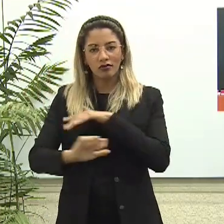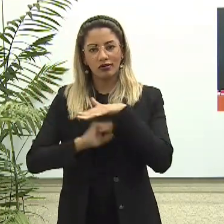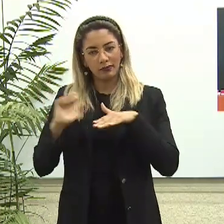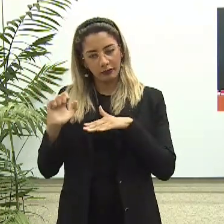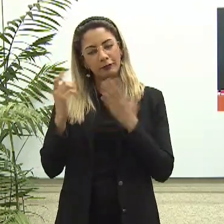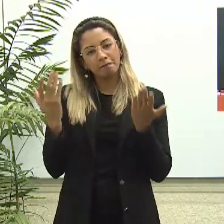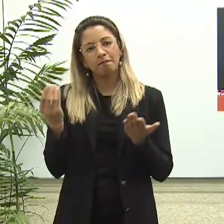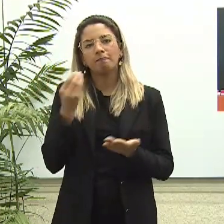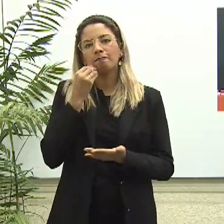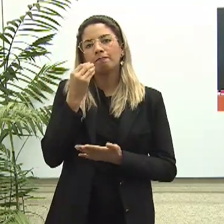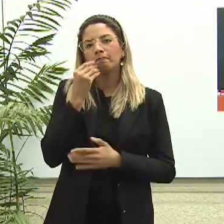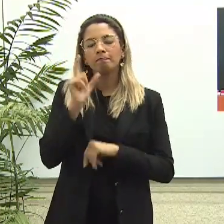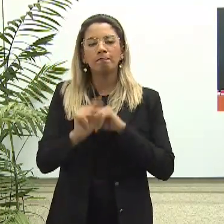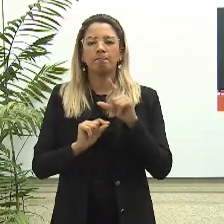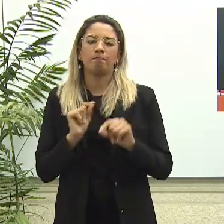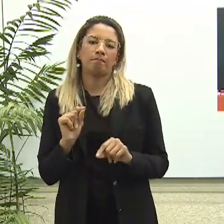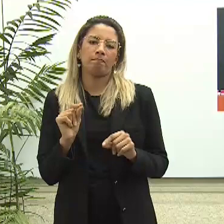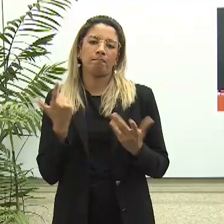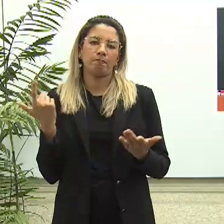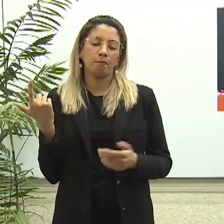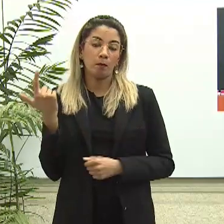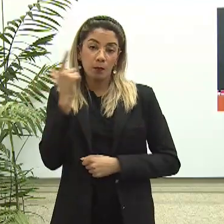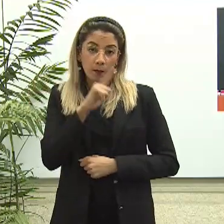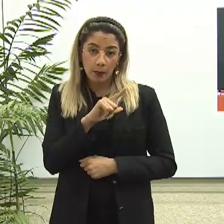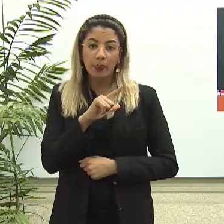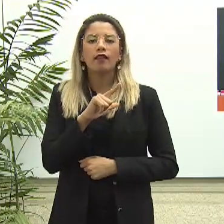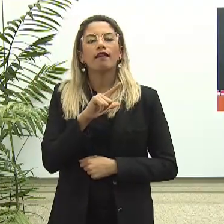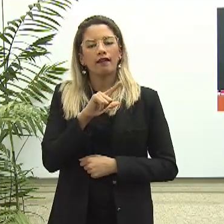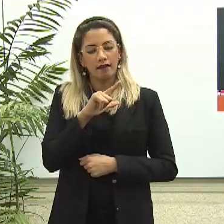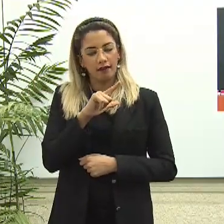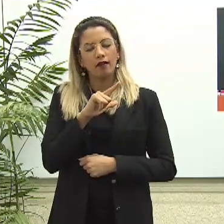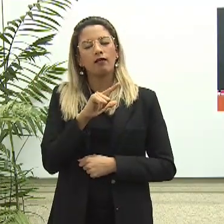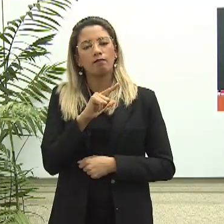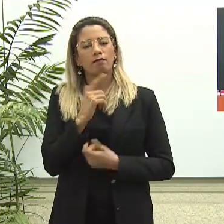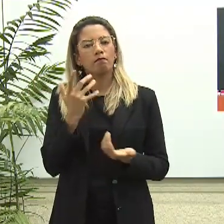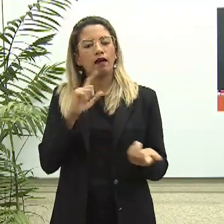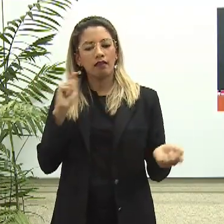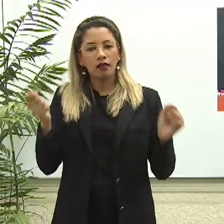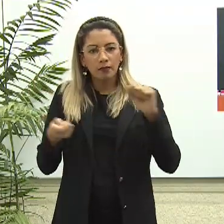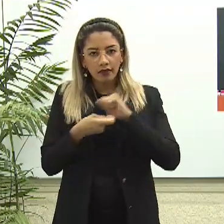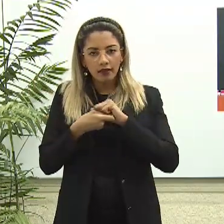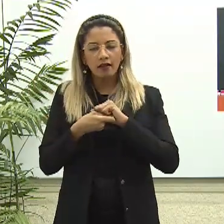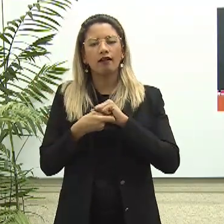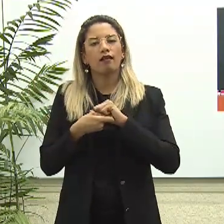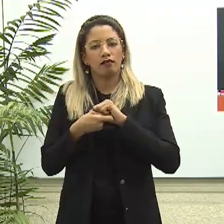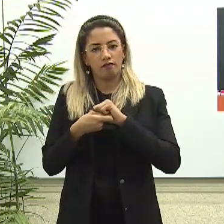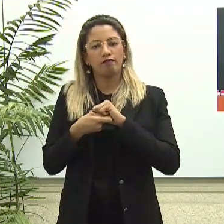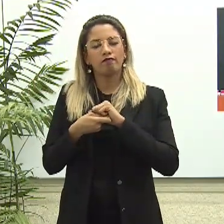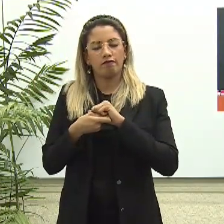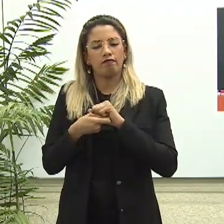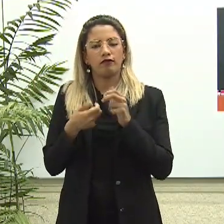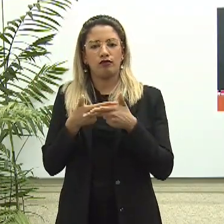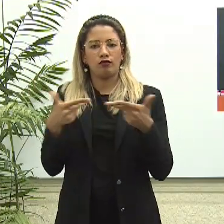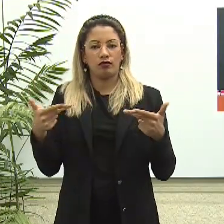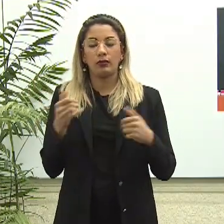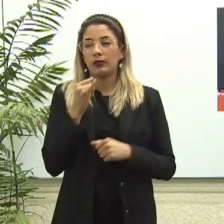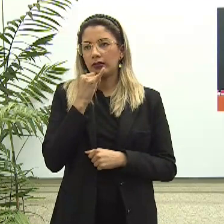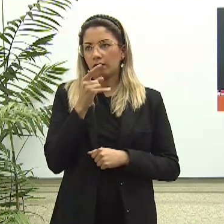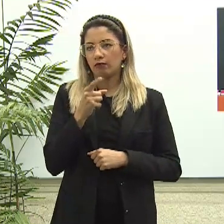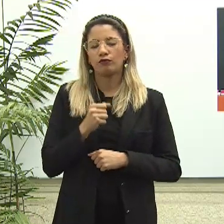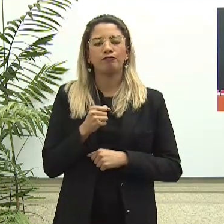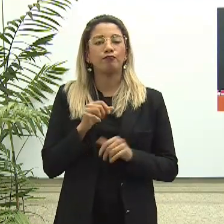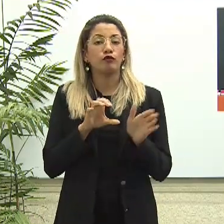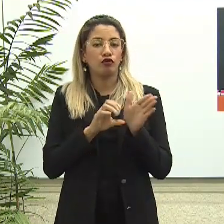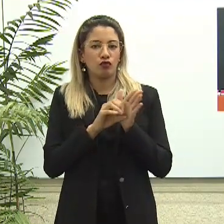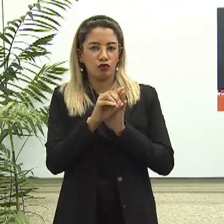a possibilidade de modular o conhecimento modular a nossa atenção porque você pode dizer assim o